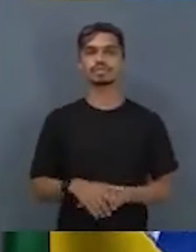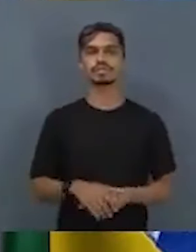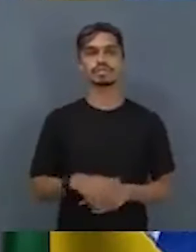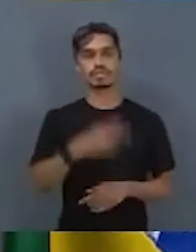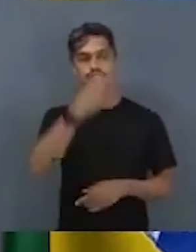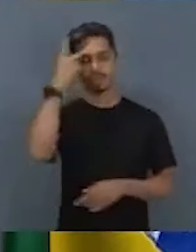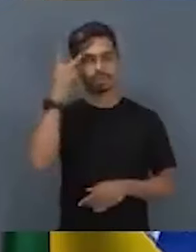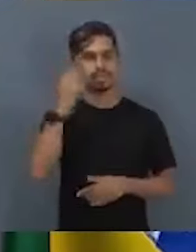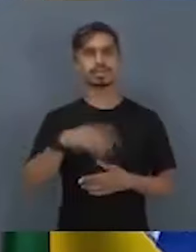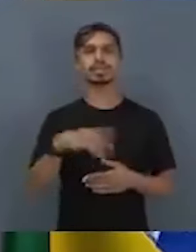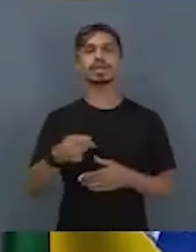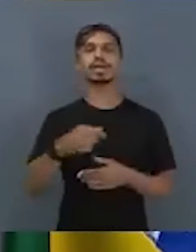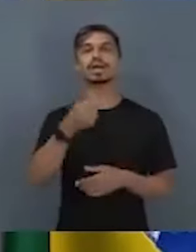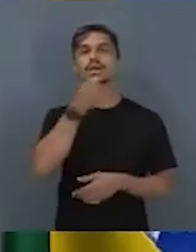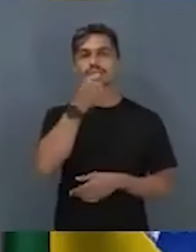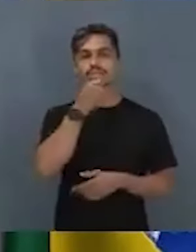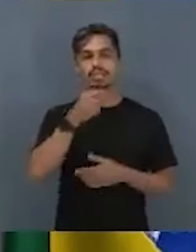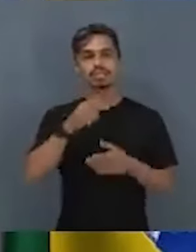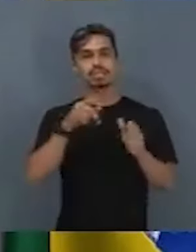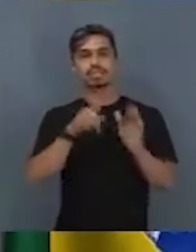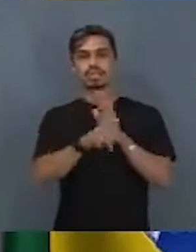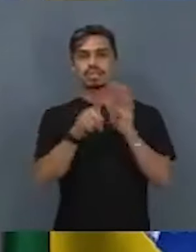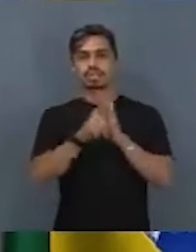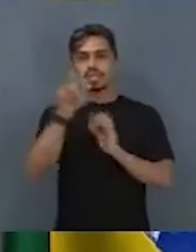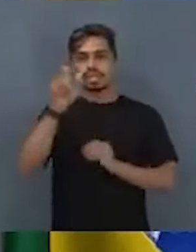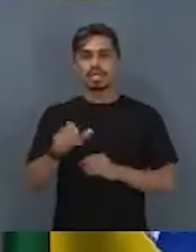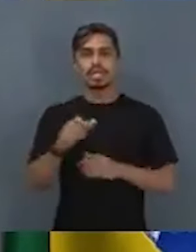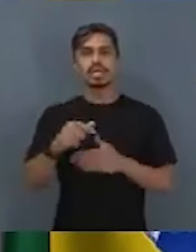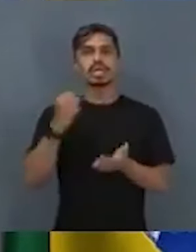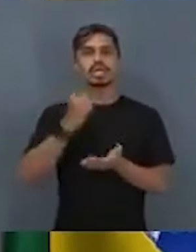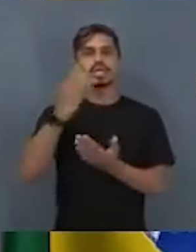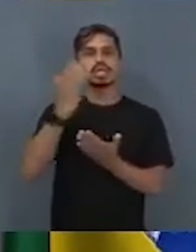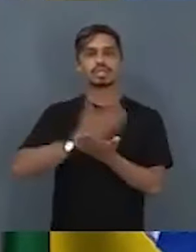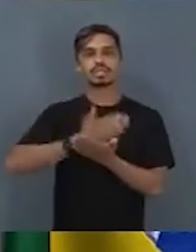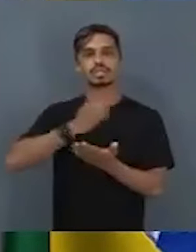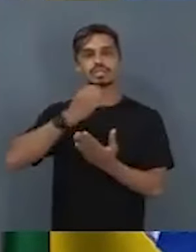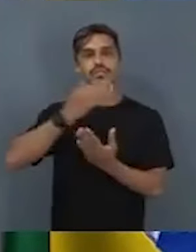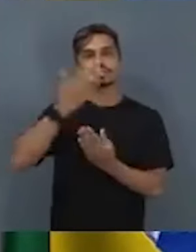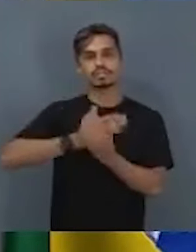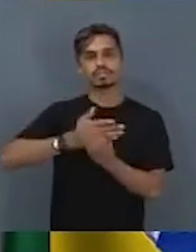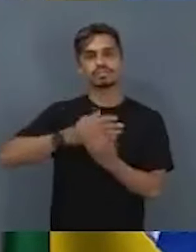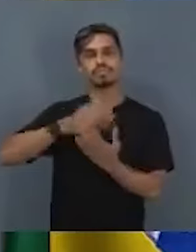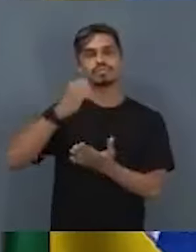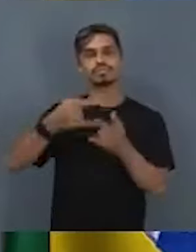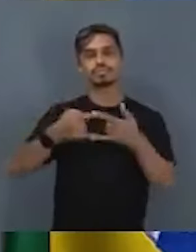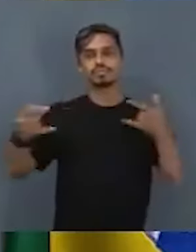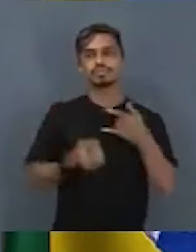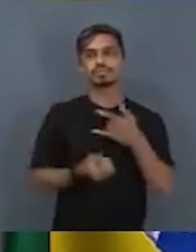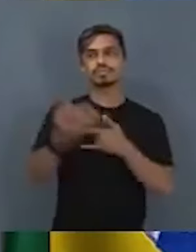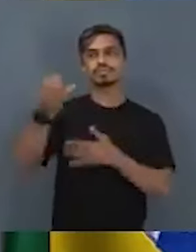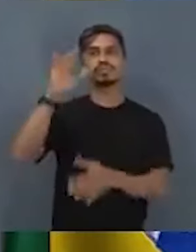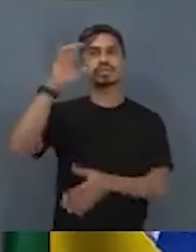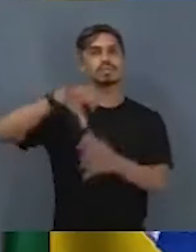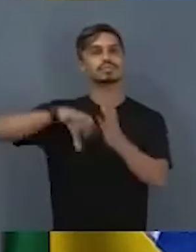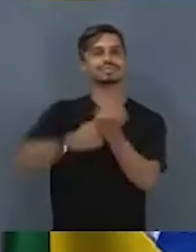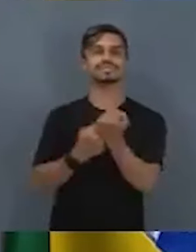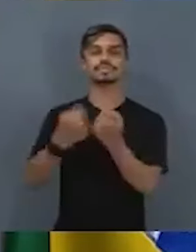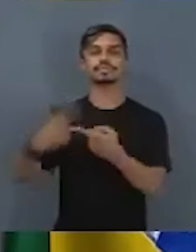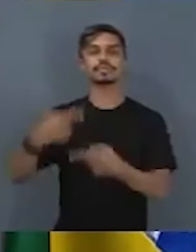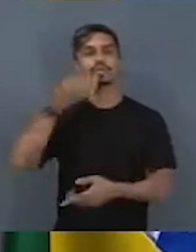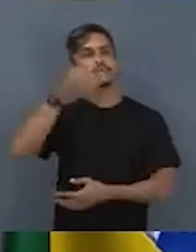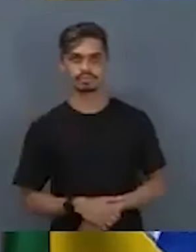com passaporte retido, com conta bancária, que ele trabalhou a vida inteira bloqueada por ter uma opinião